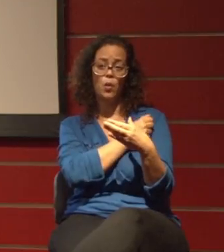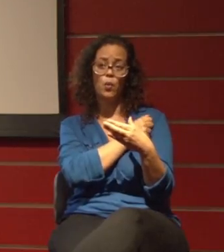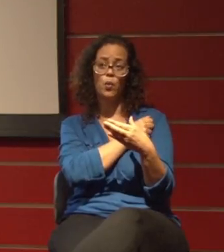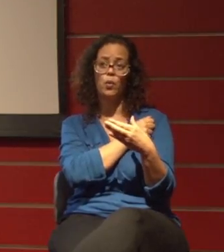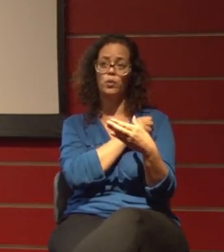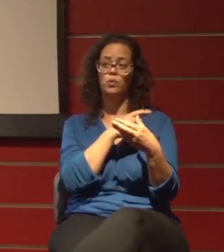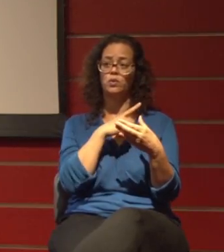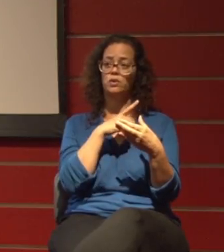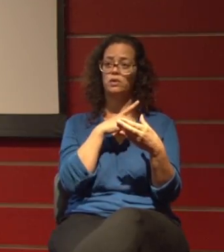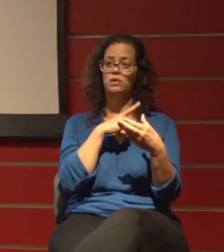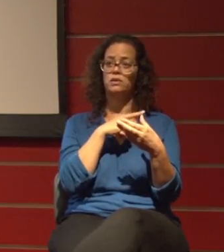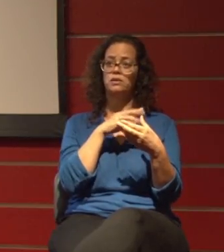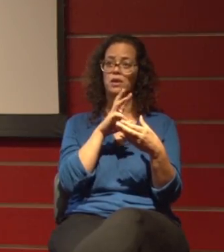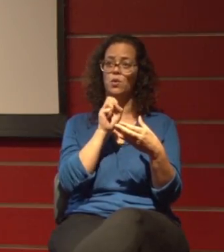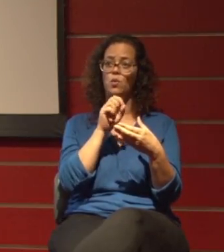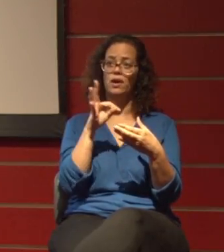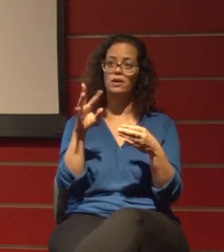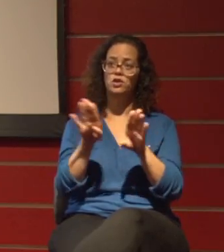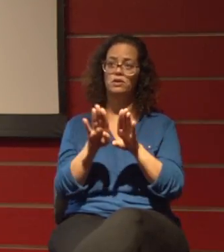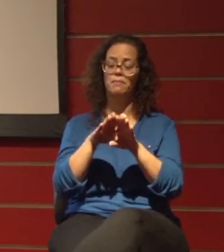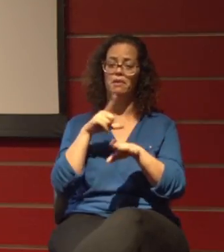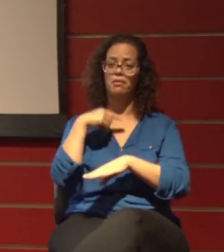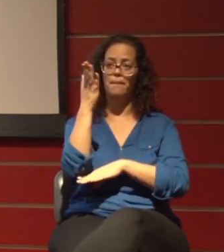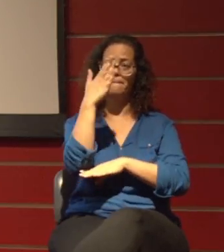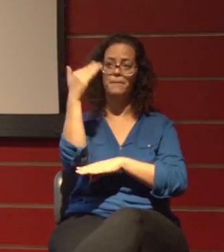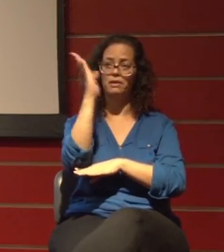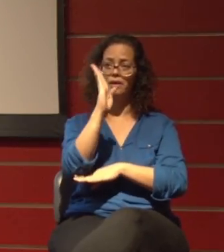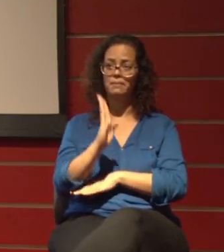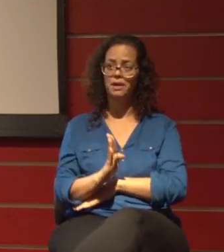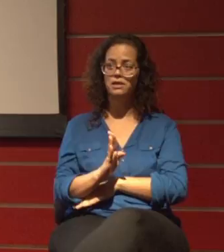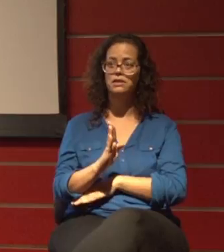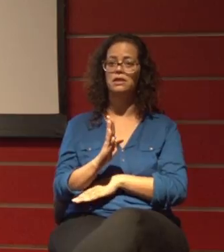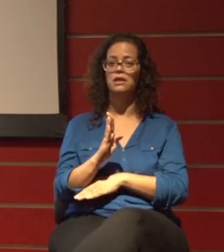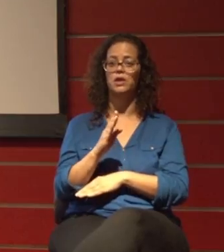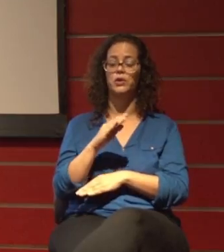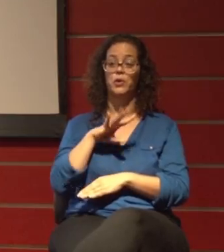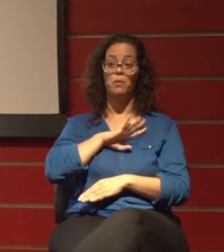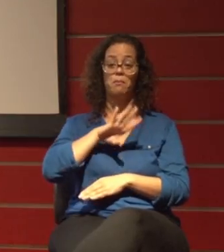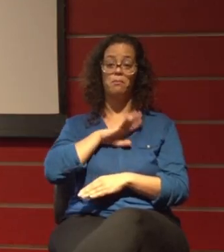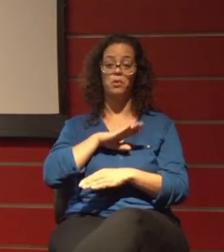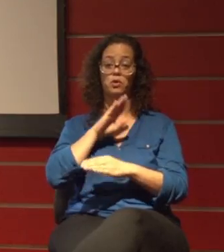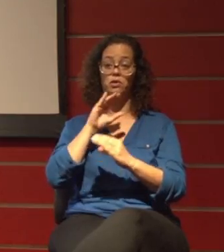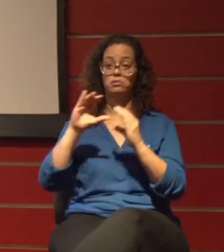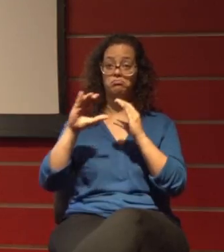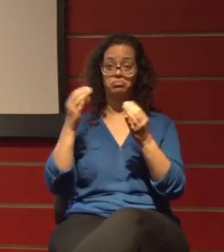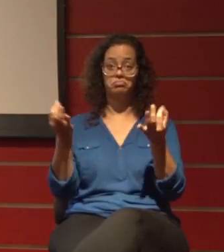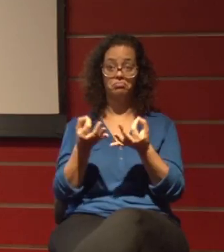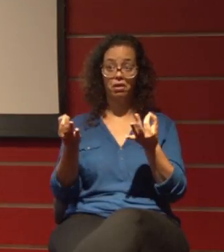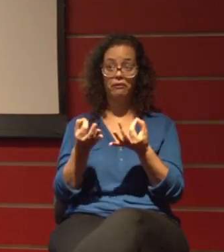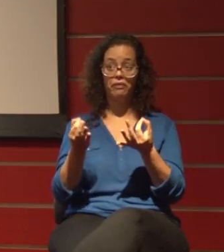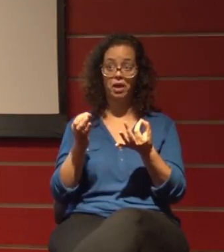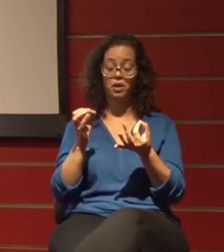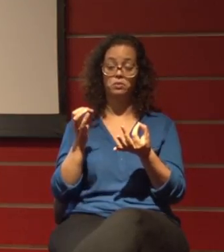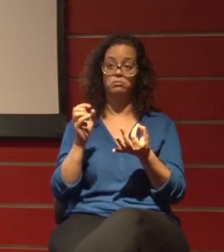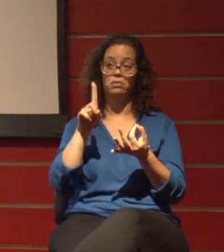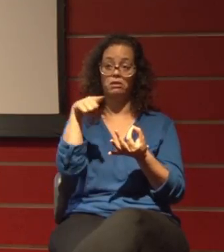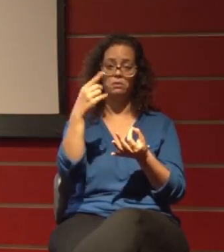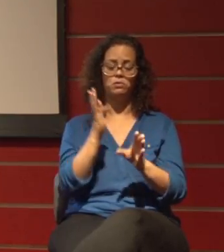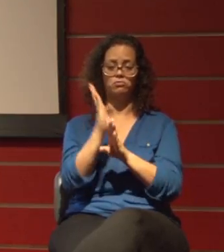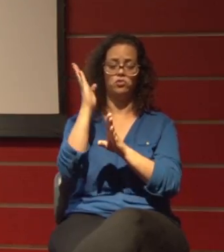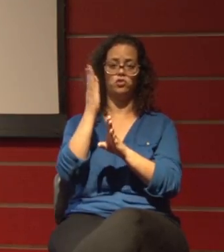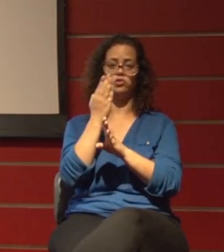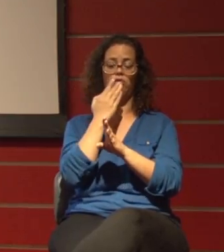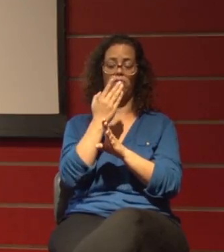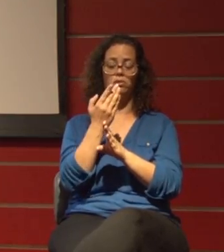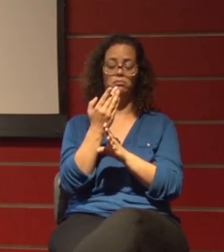e por exemplo eu nem sabia a mãe dele é brasileira e ele fala português fluente a gente vai descobrir isso depois né acho que ele é ele